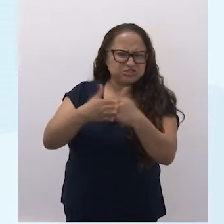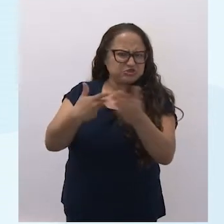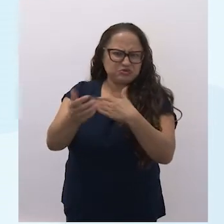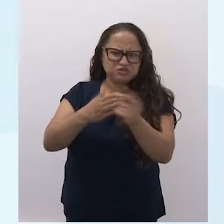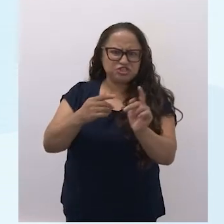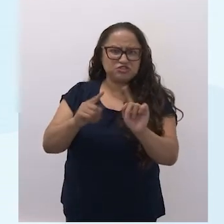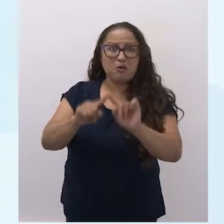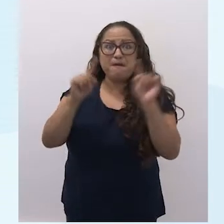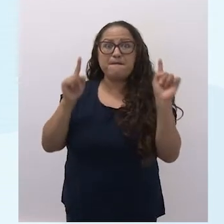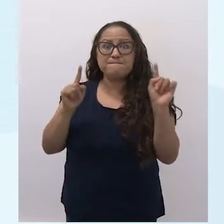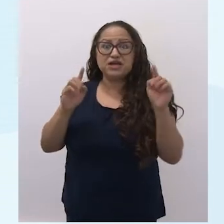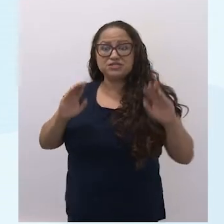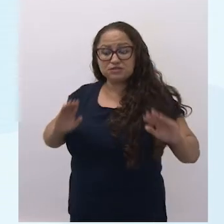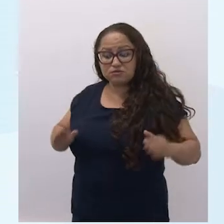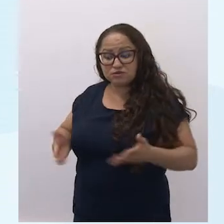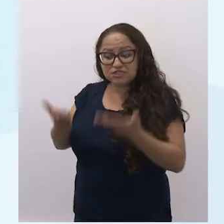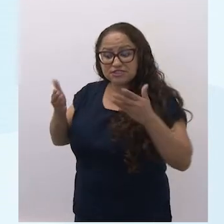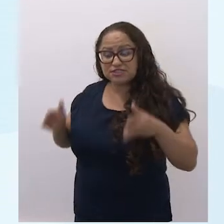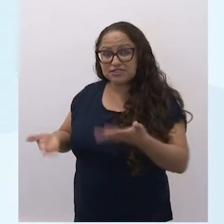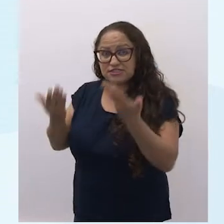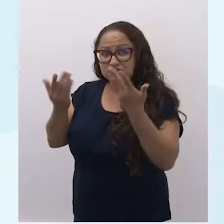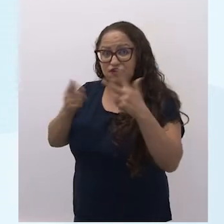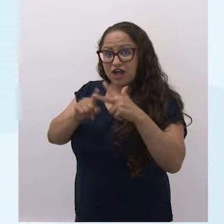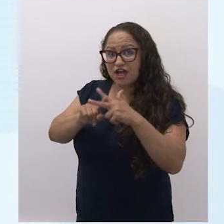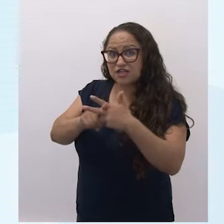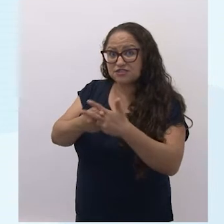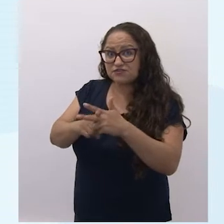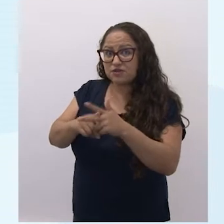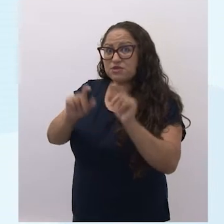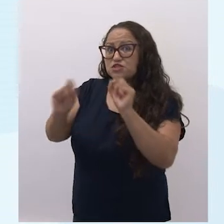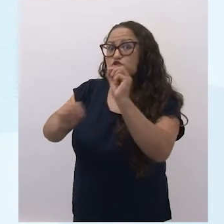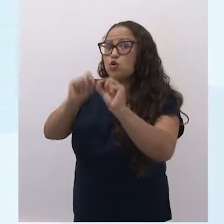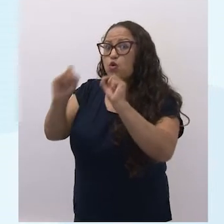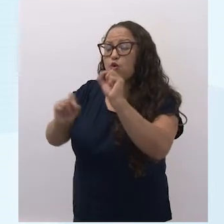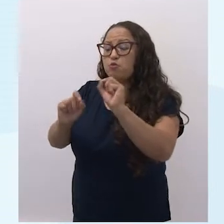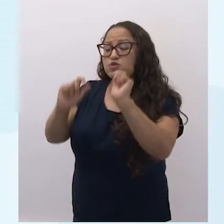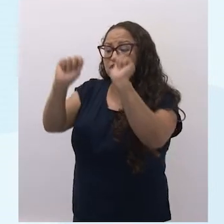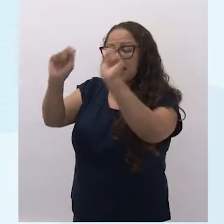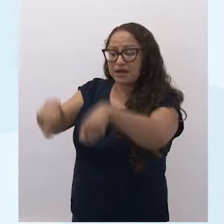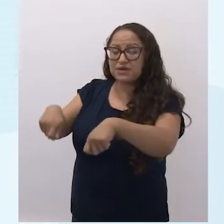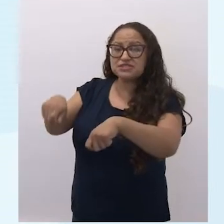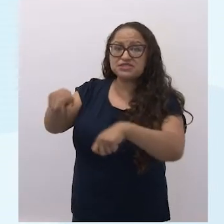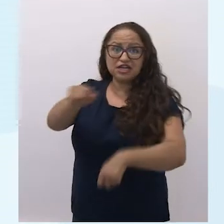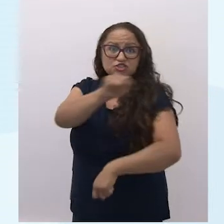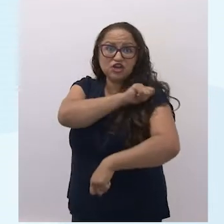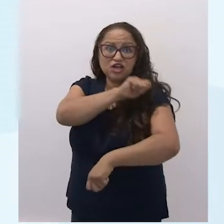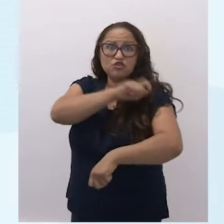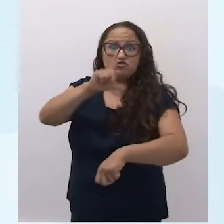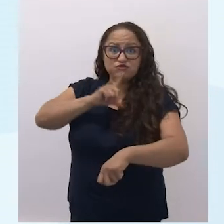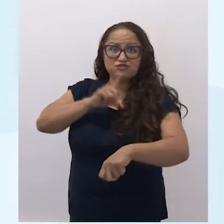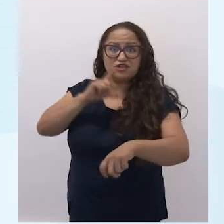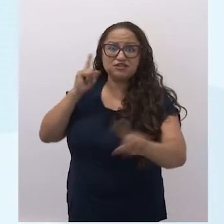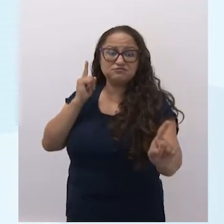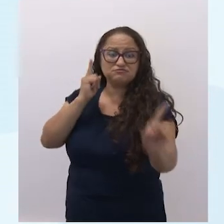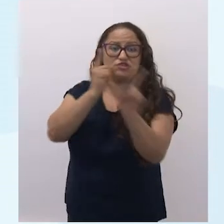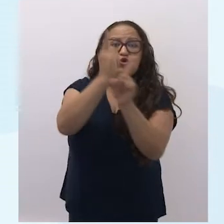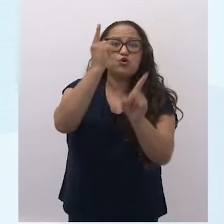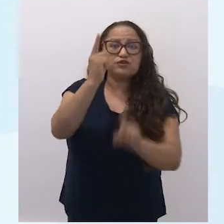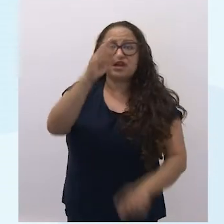fornecer as ferramentas básicas para que o indivíduo seja capaz de ir em busca do próprio